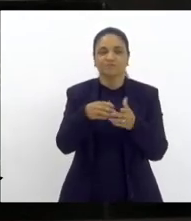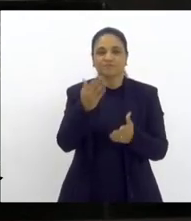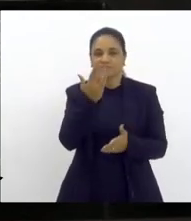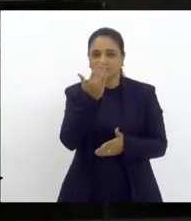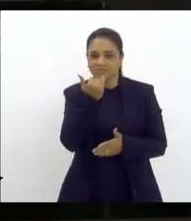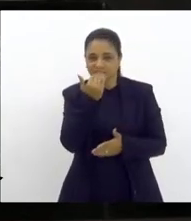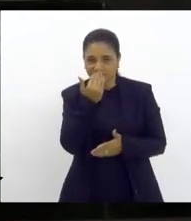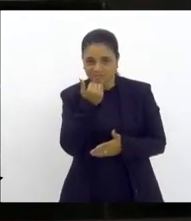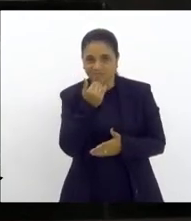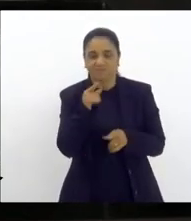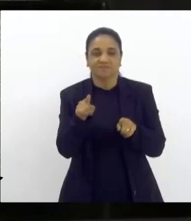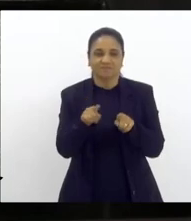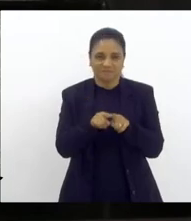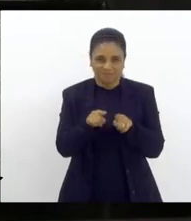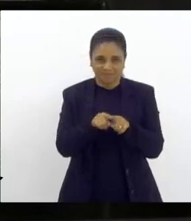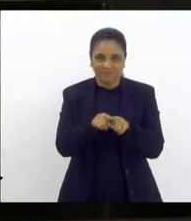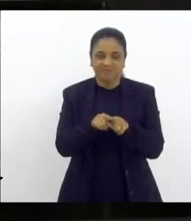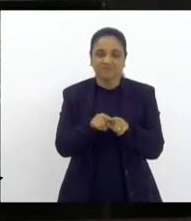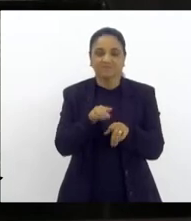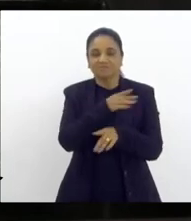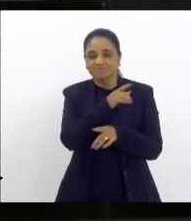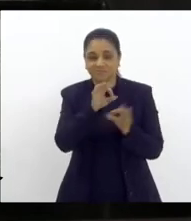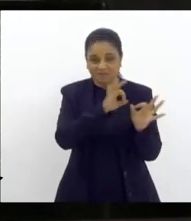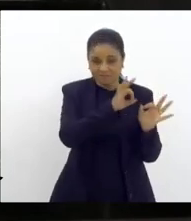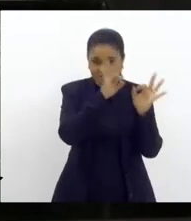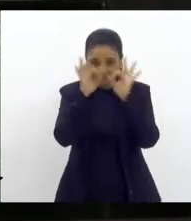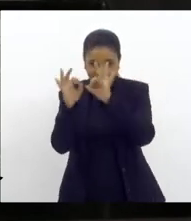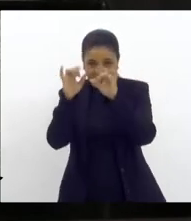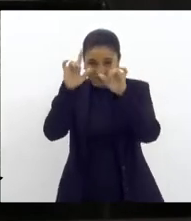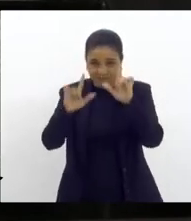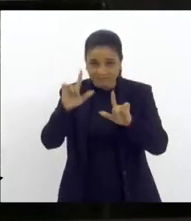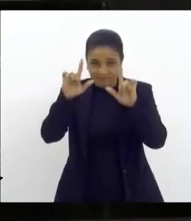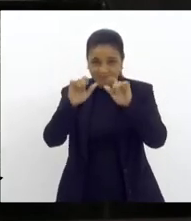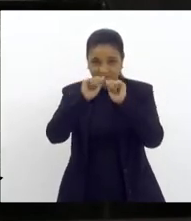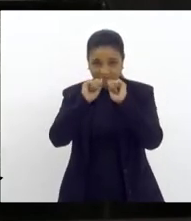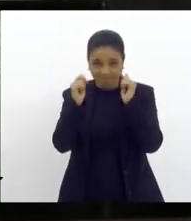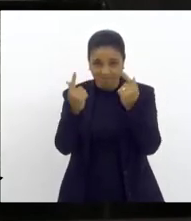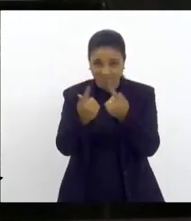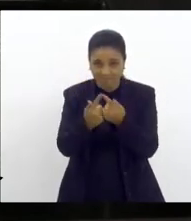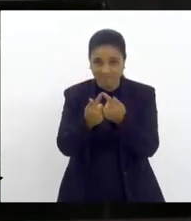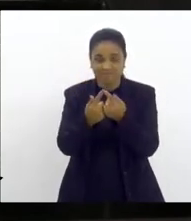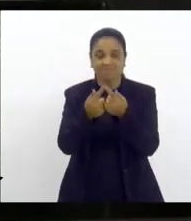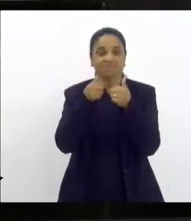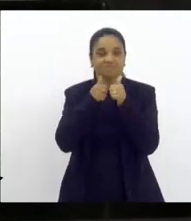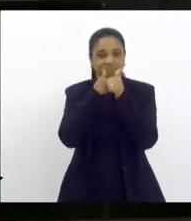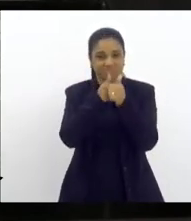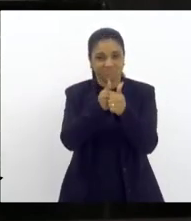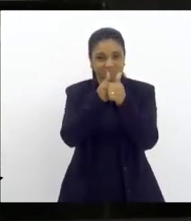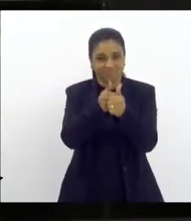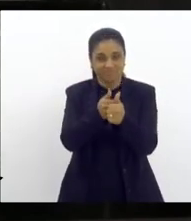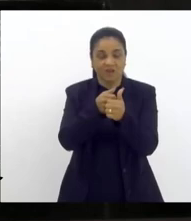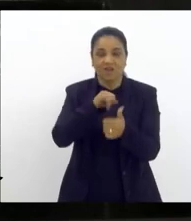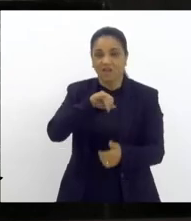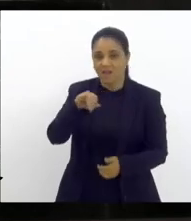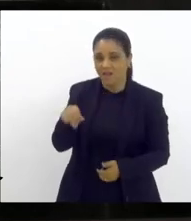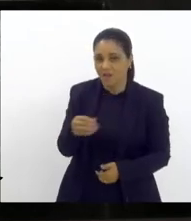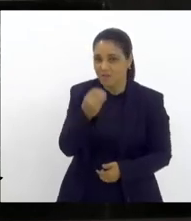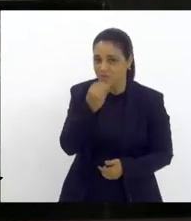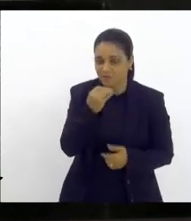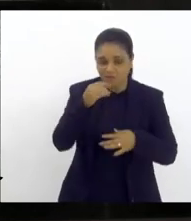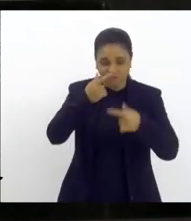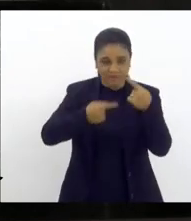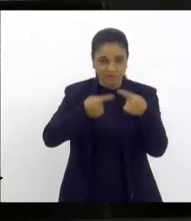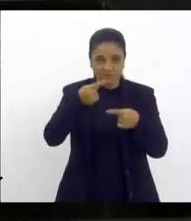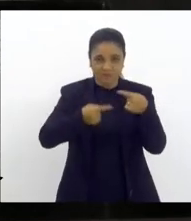companheiros companheiros que estão nos assistindo também da TV alerj quero aproveitar o ensejo do debate